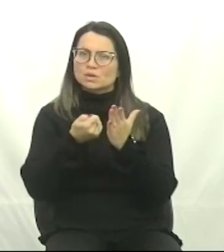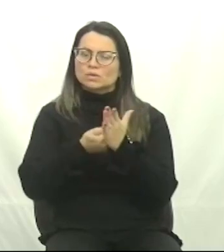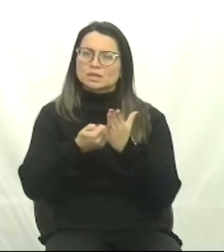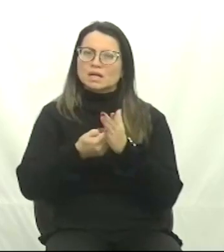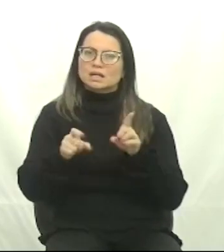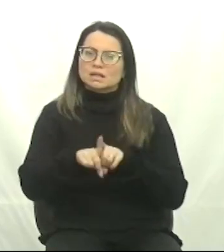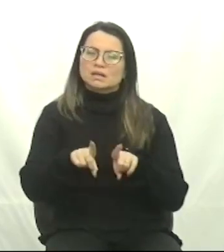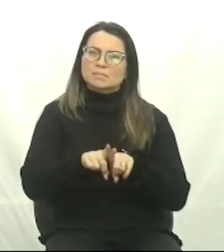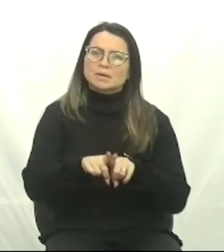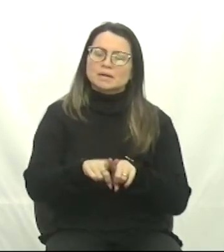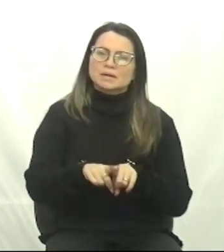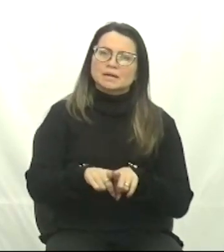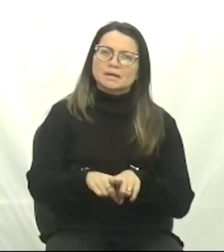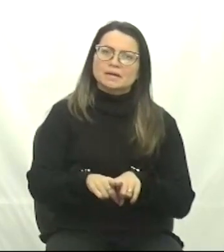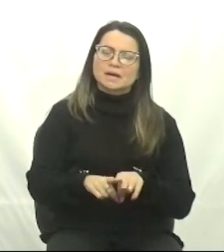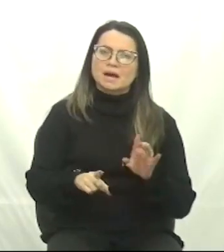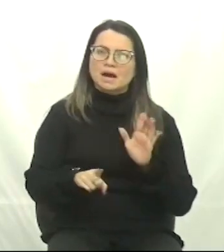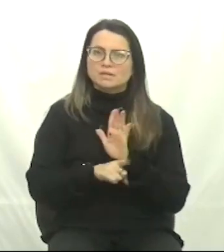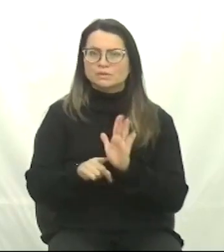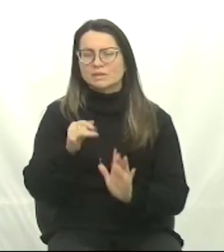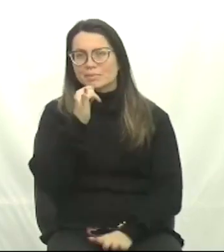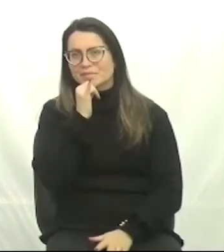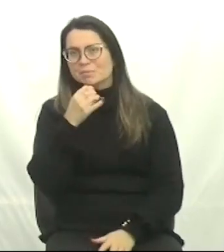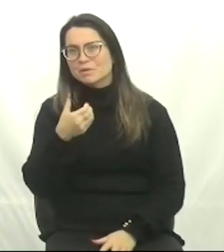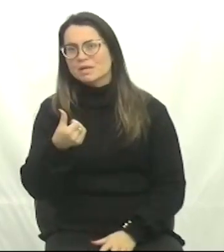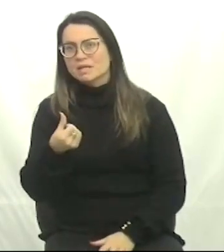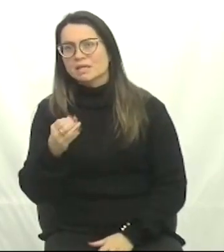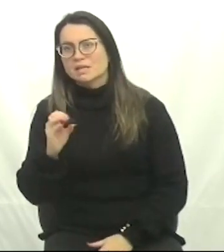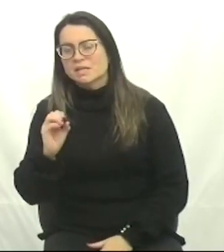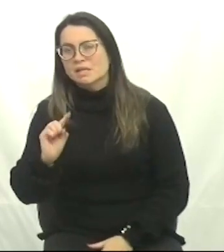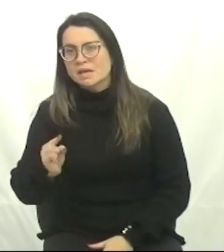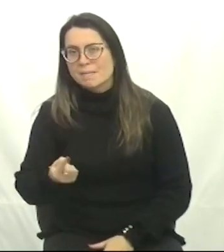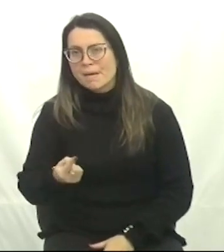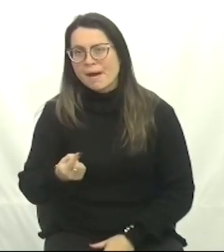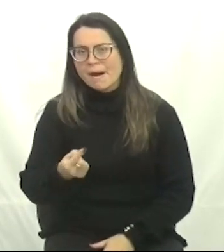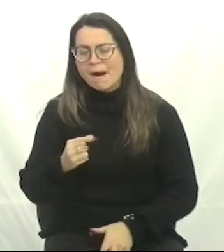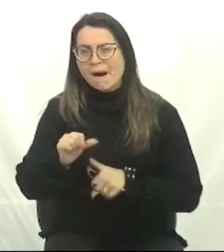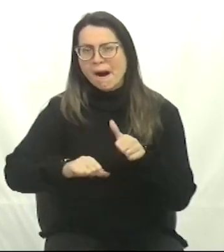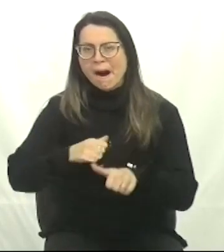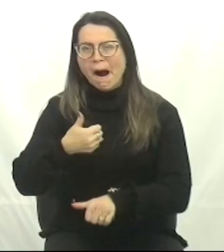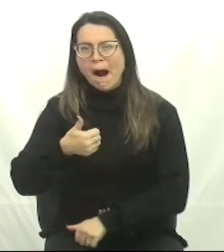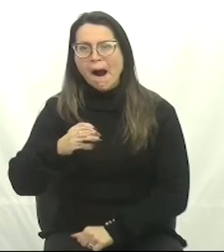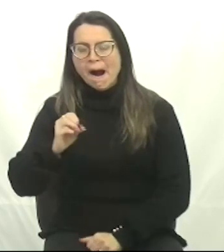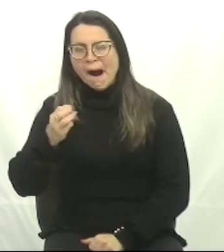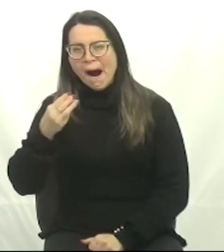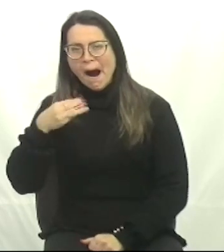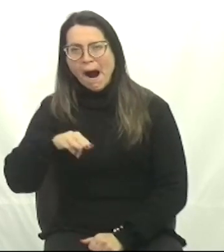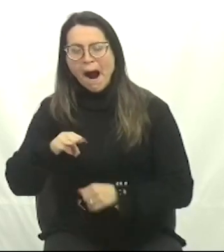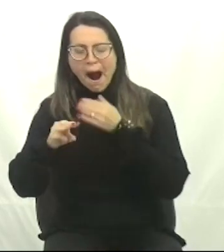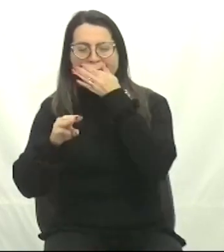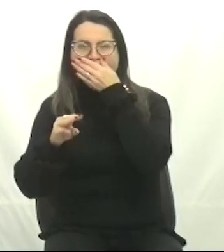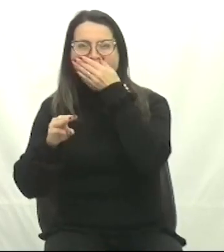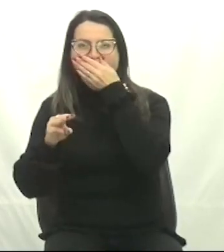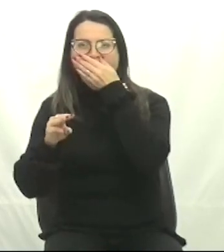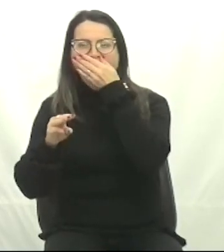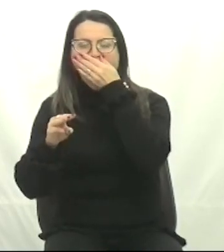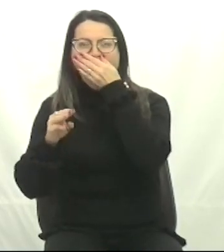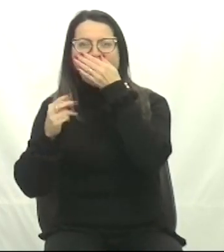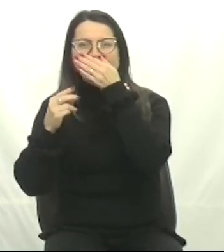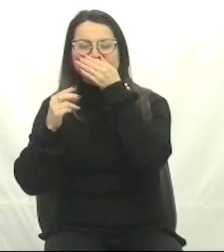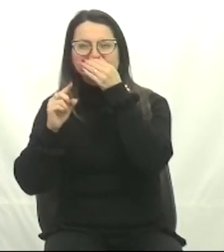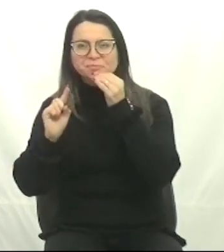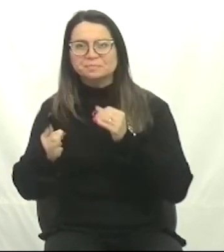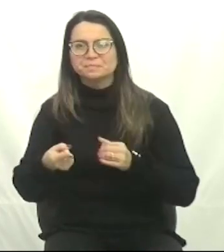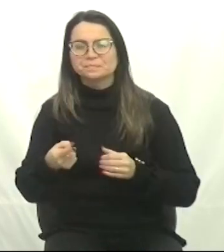que era de 60 mil para 10 mil, da bolsa, para os alunos continuarem no ensino